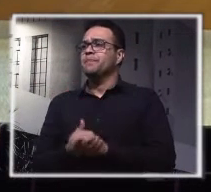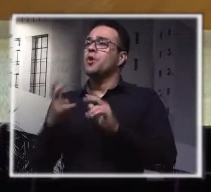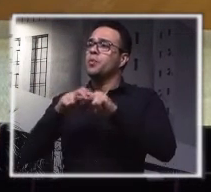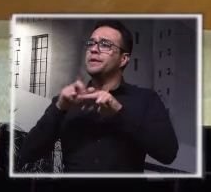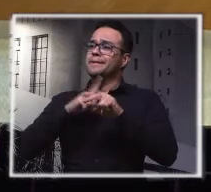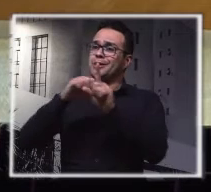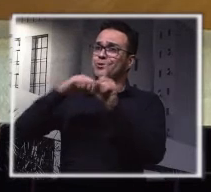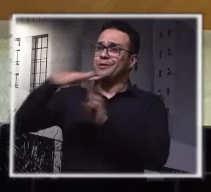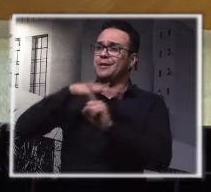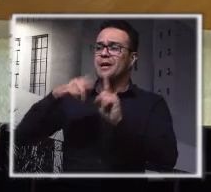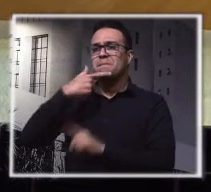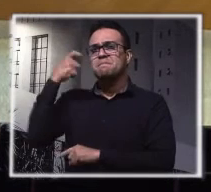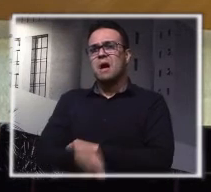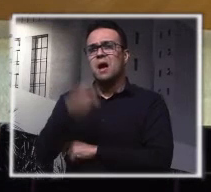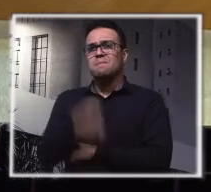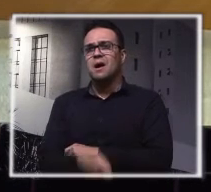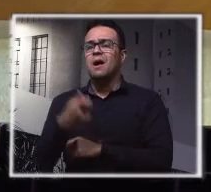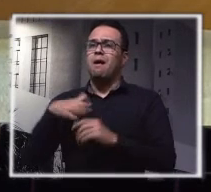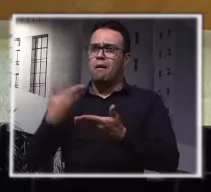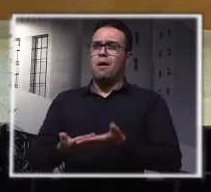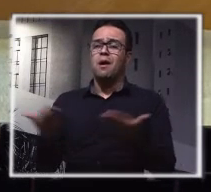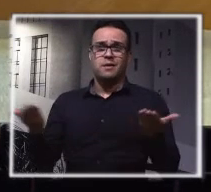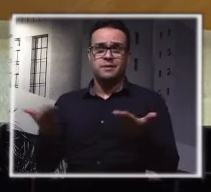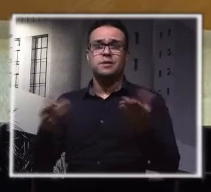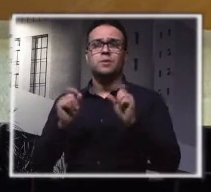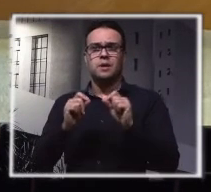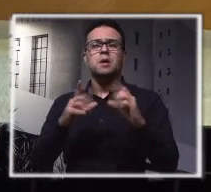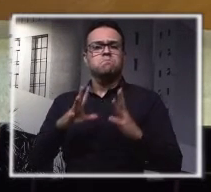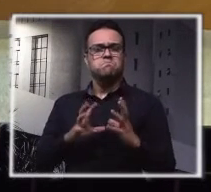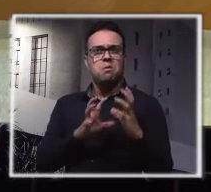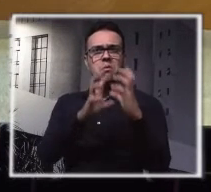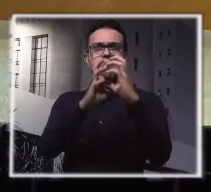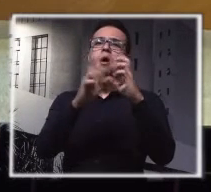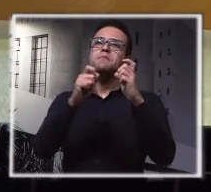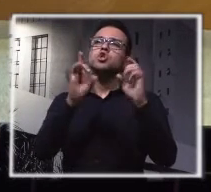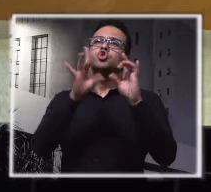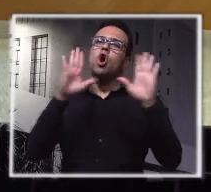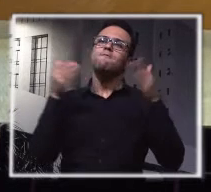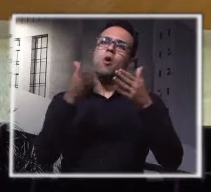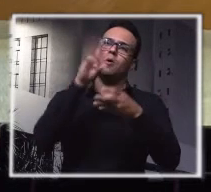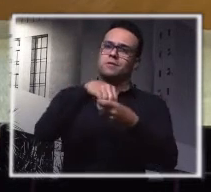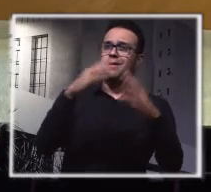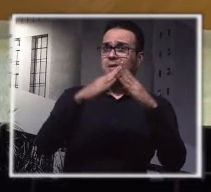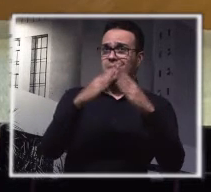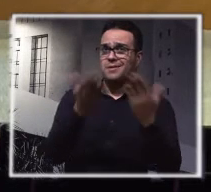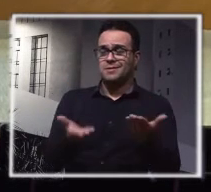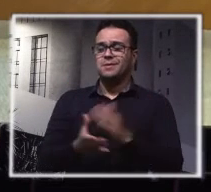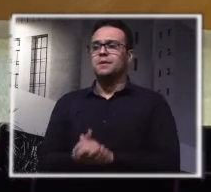sociedade extremamente machista que ainda considera que esse conflito deve ficar dentro da casa. E uma